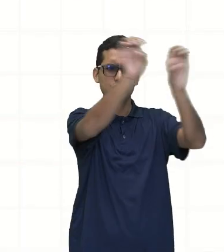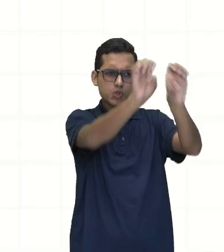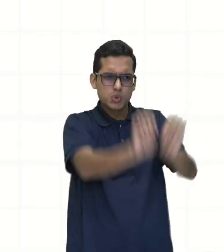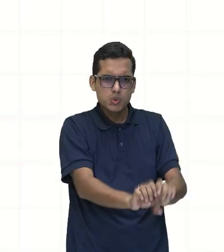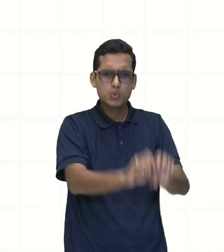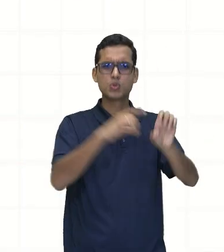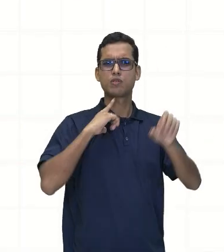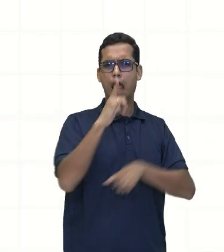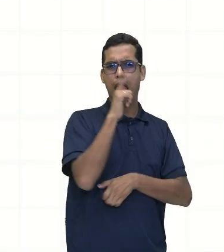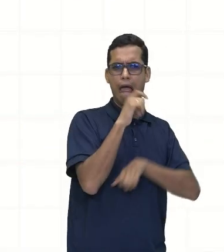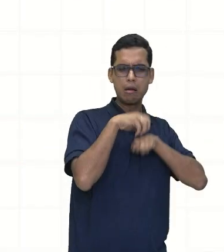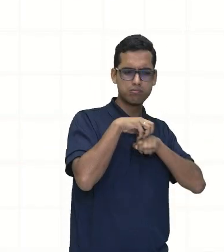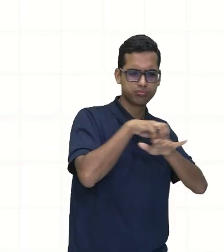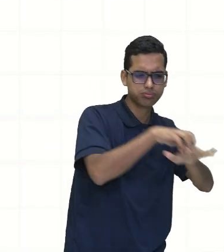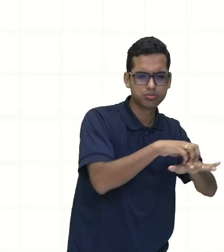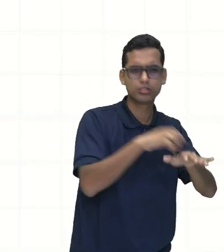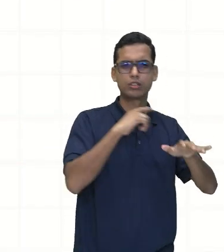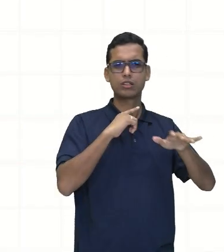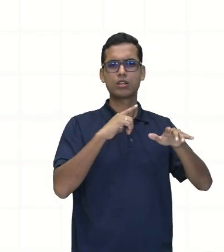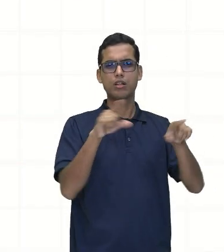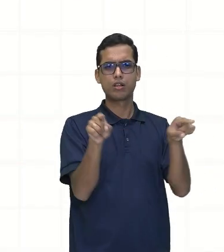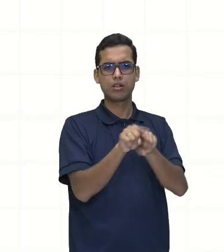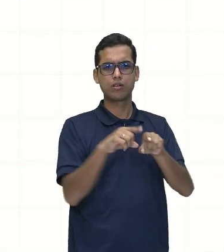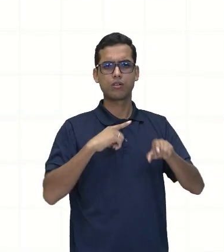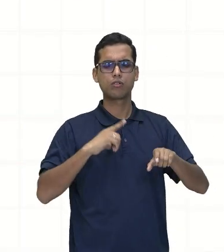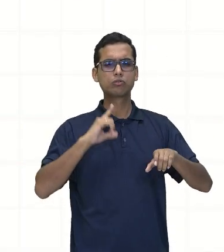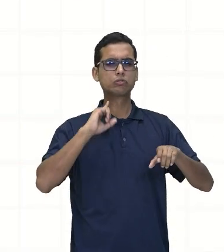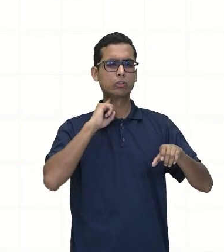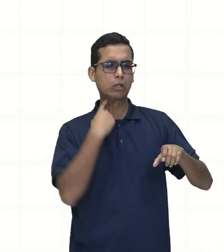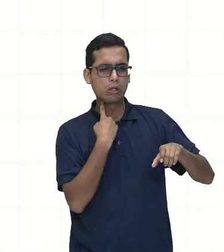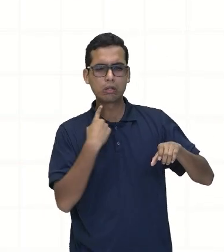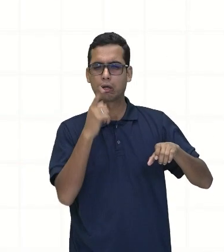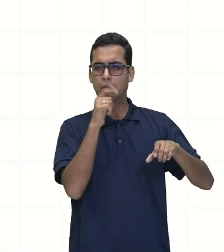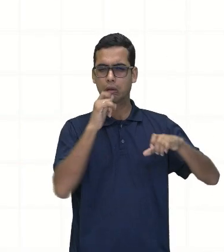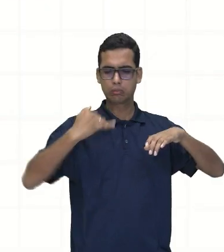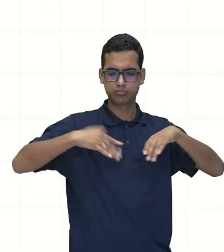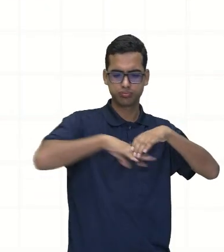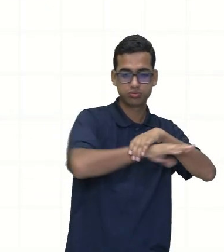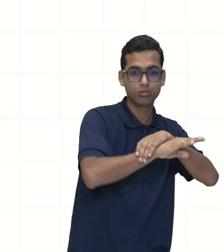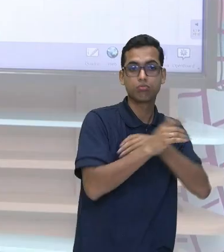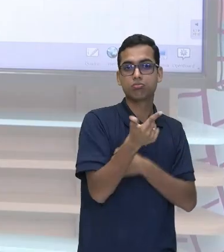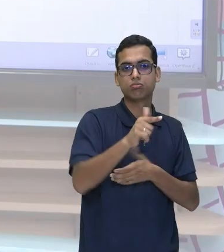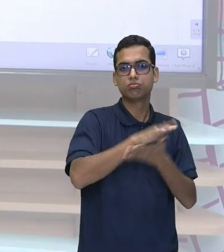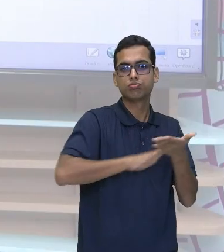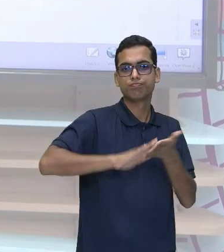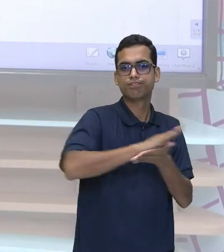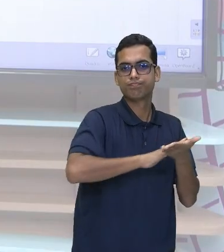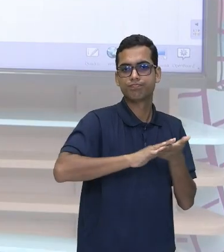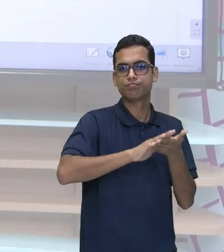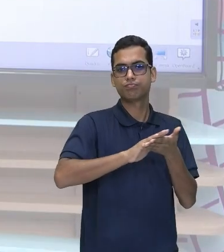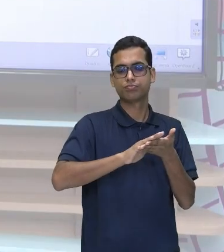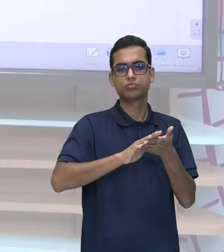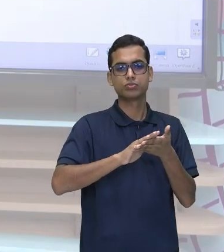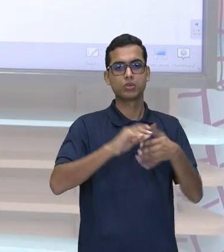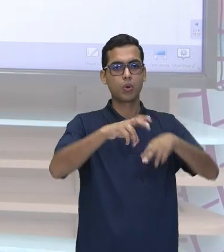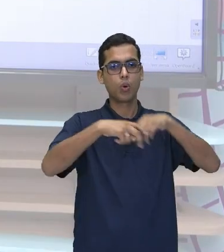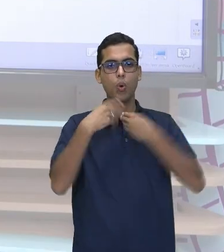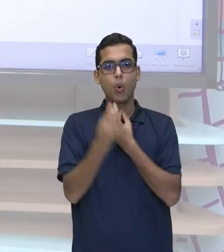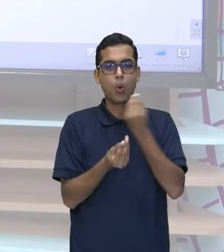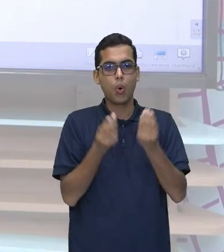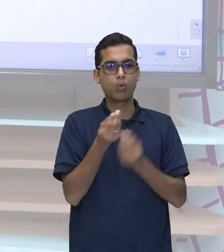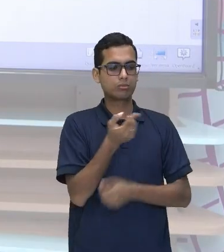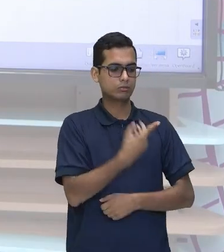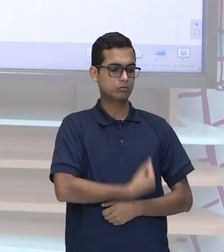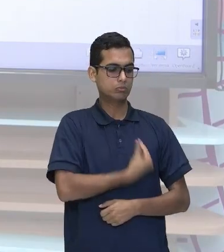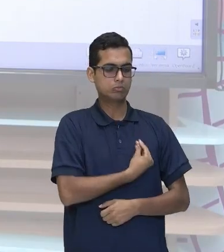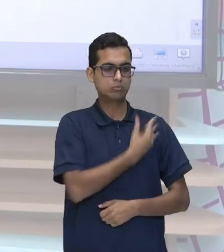É deixado ali pelo Estado de escanteio, né? Como se eles não existissem, como se não fizessem